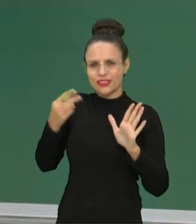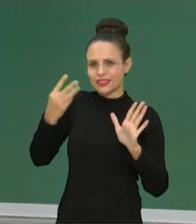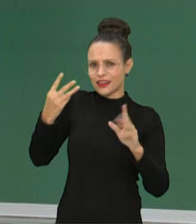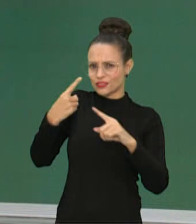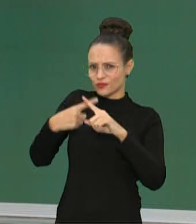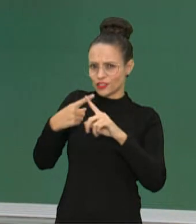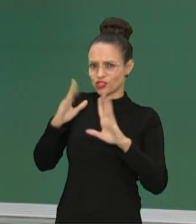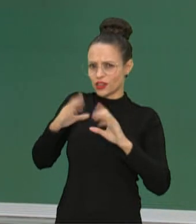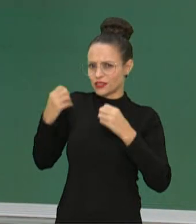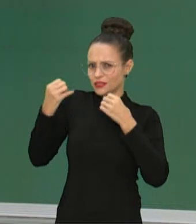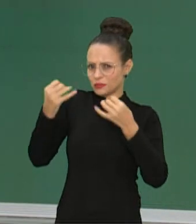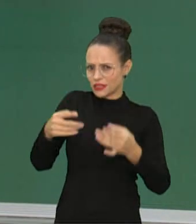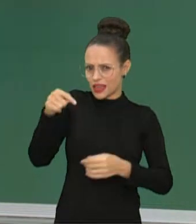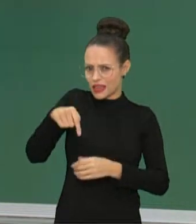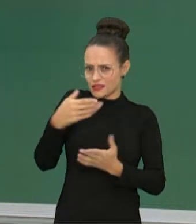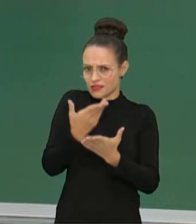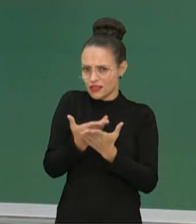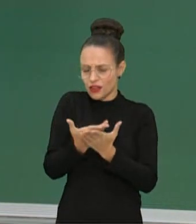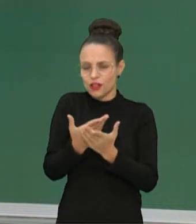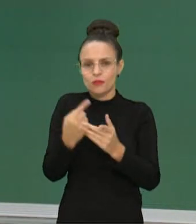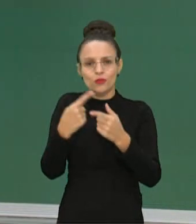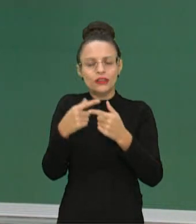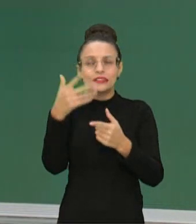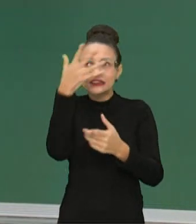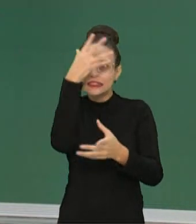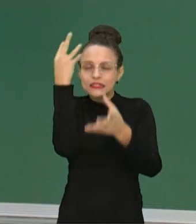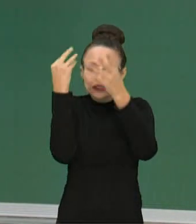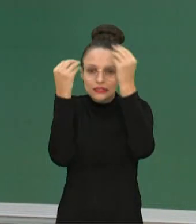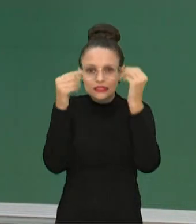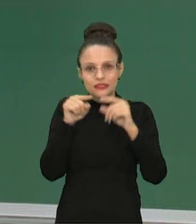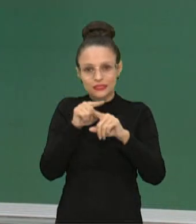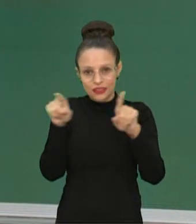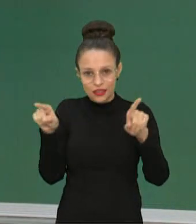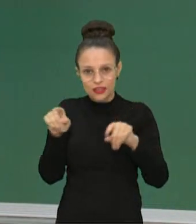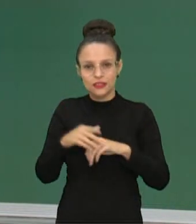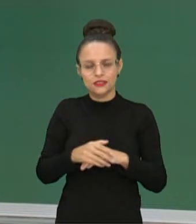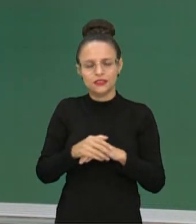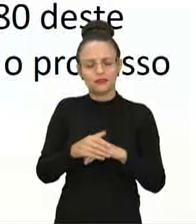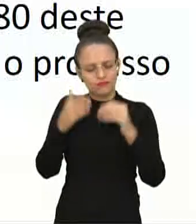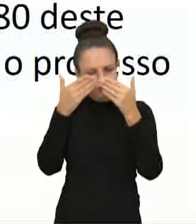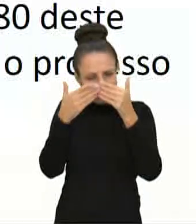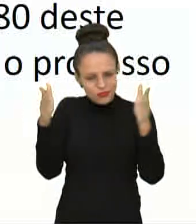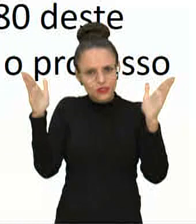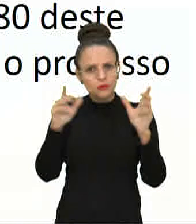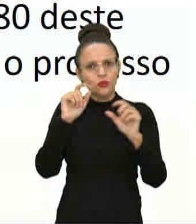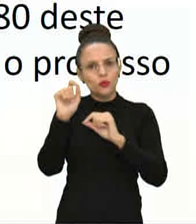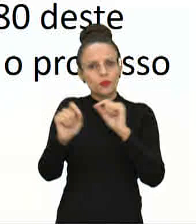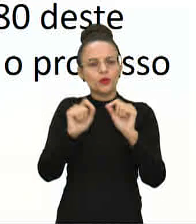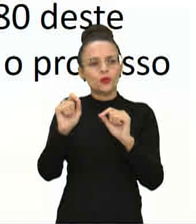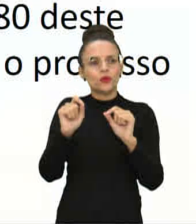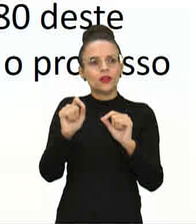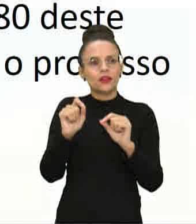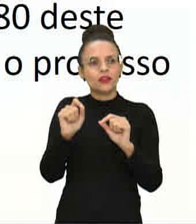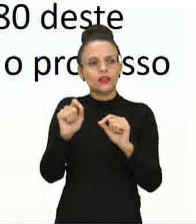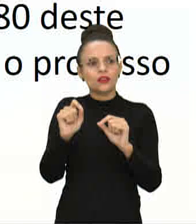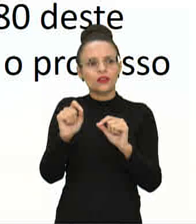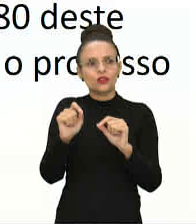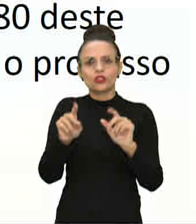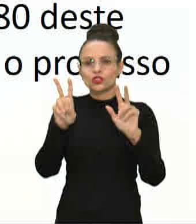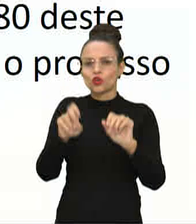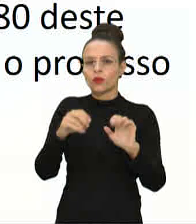né, nesta aula, porque as pessoas esquecem. E vai abrir caminho para a reforma do Estado, né?